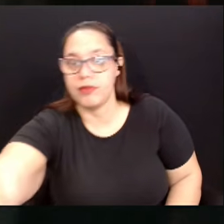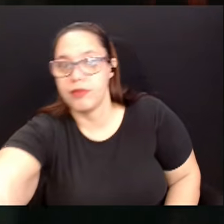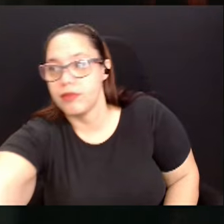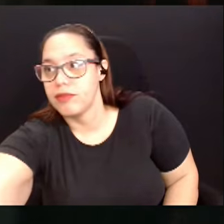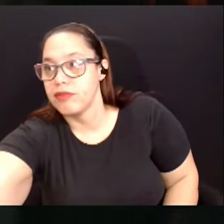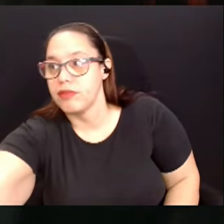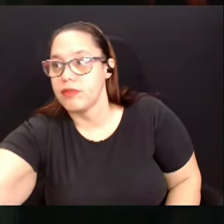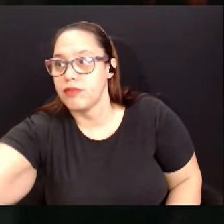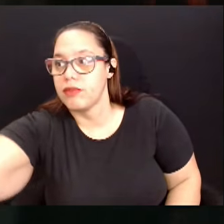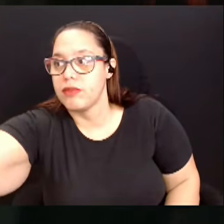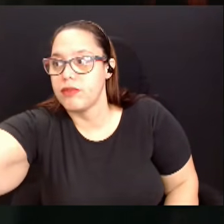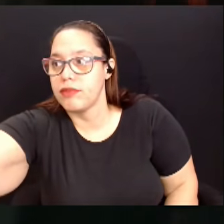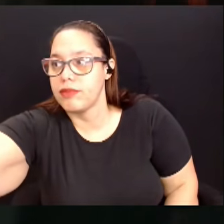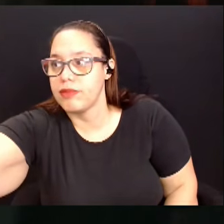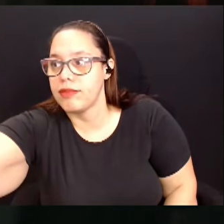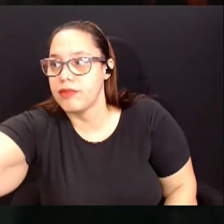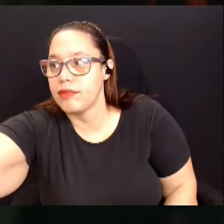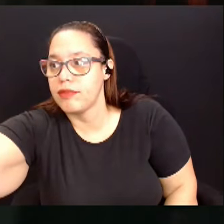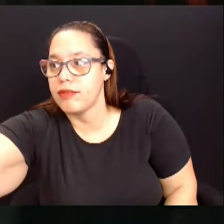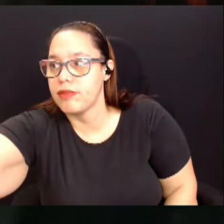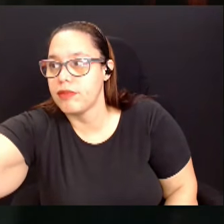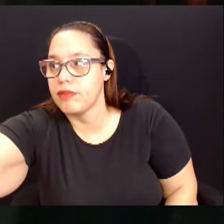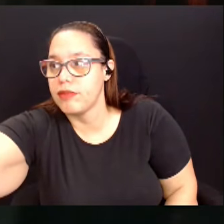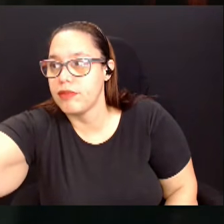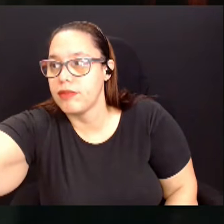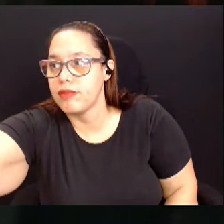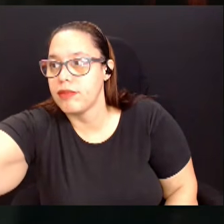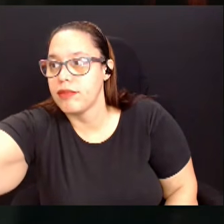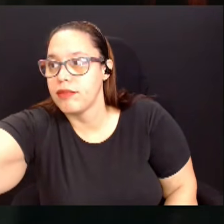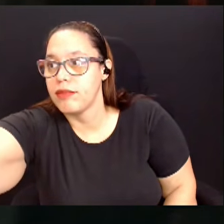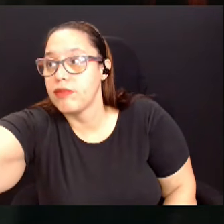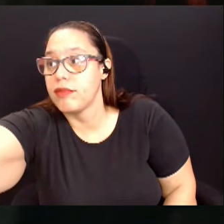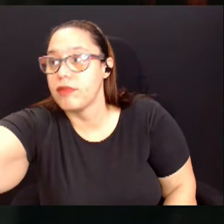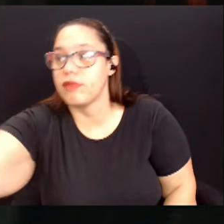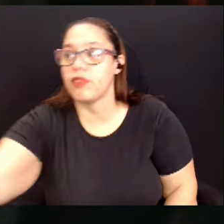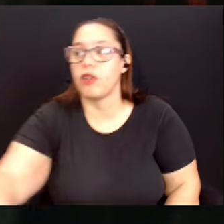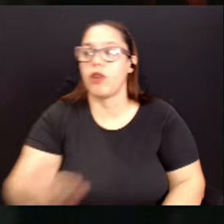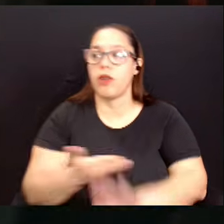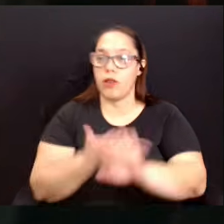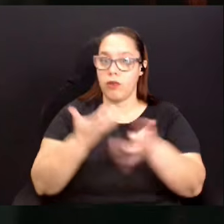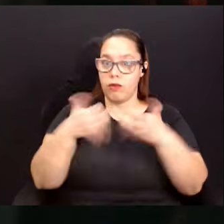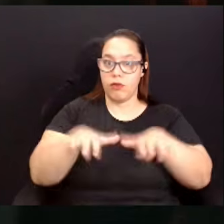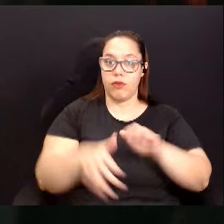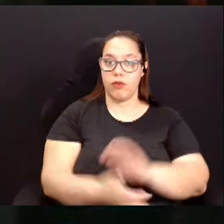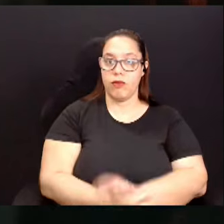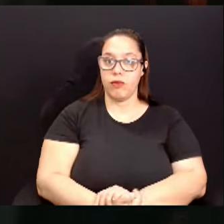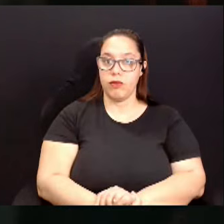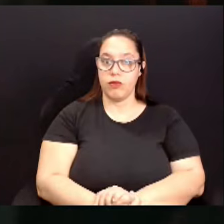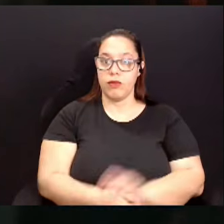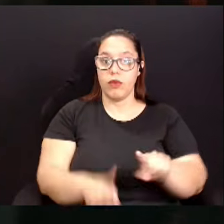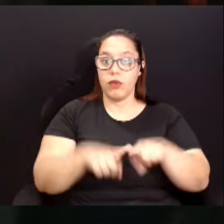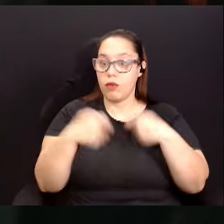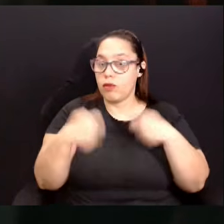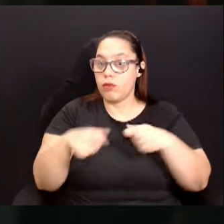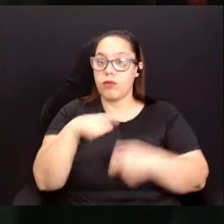fazer? Se eu não quero me afastar, né? Entendeu? Então, mas eu preciso ter um autocontrole para eu